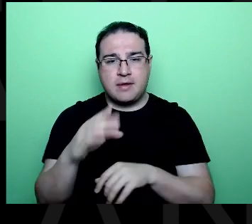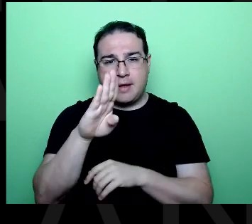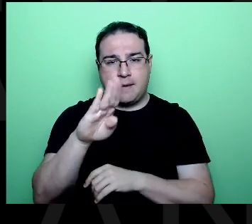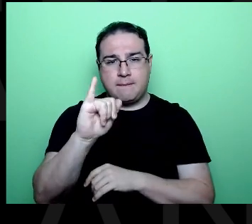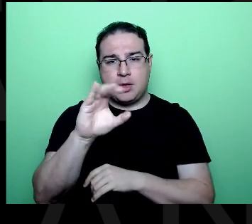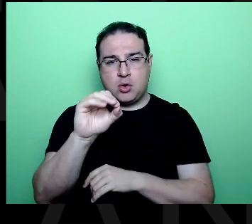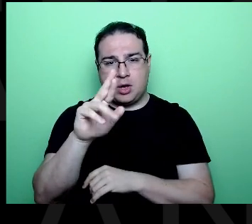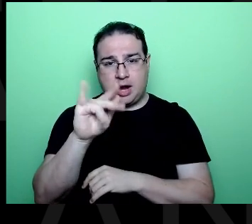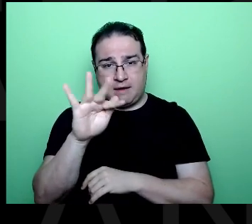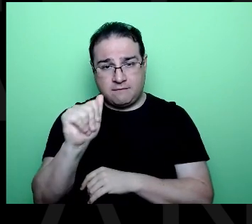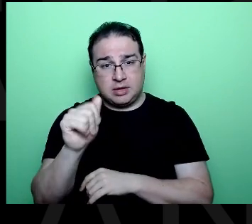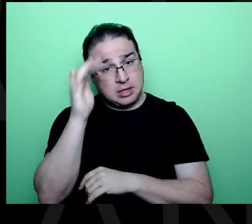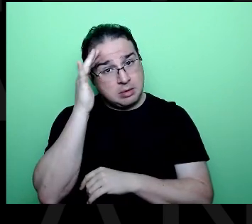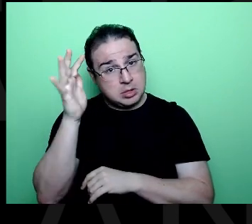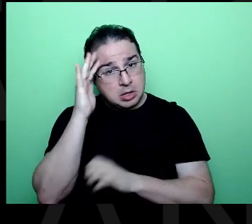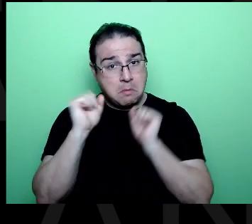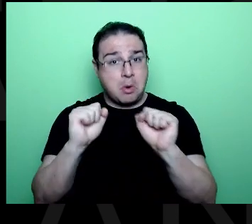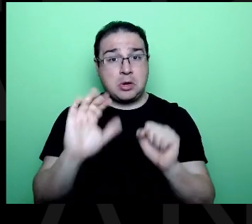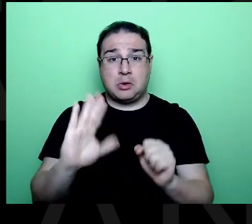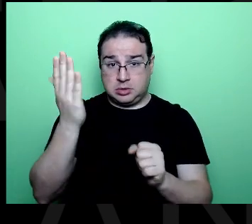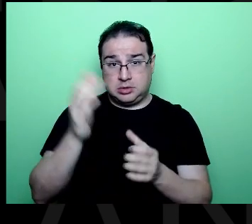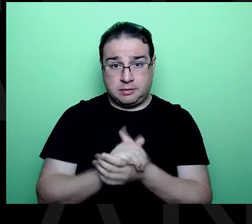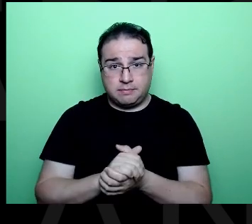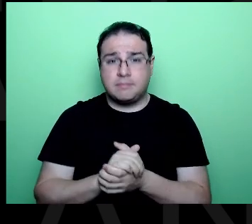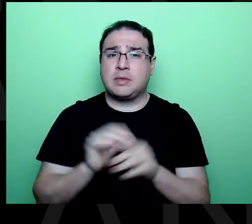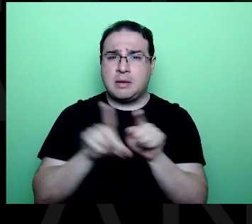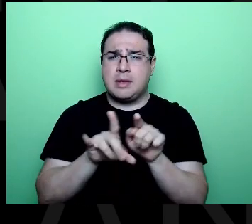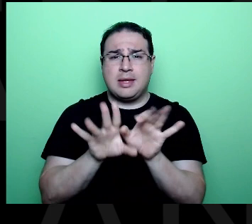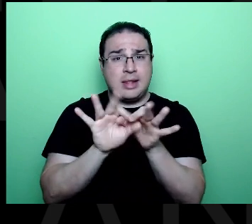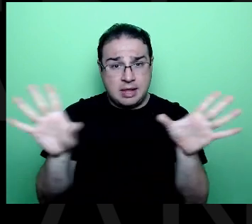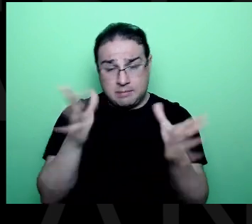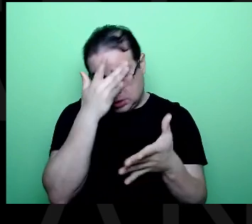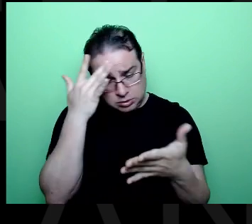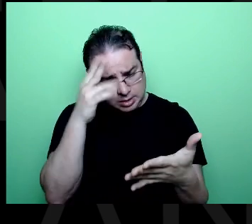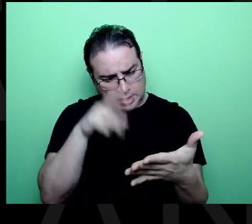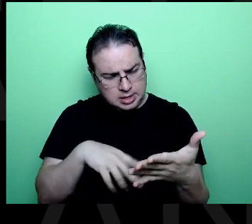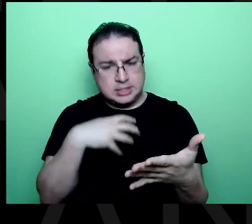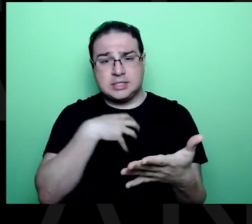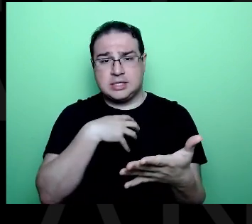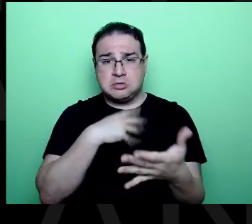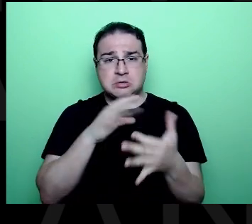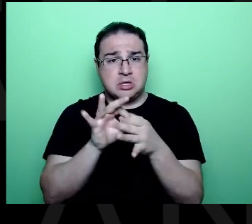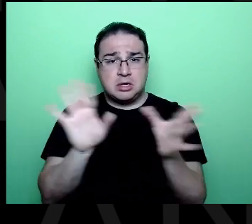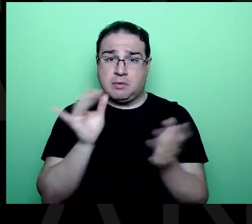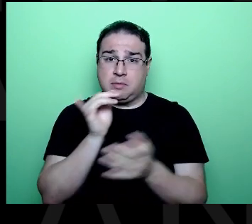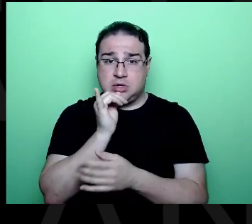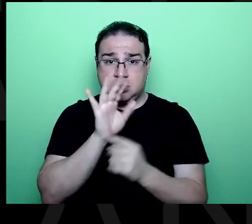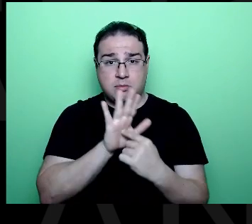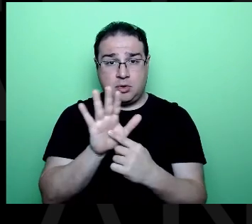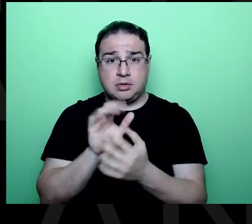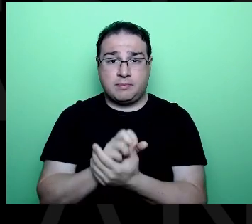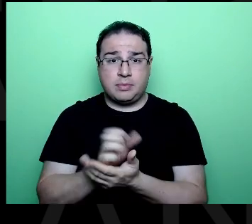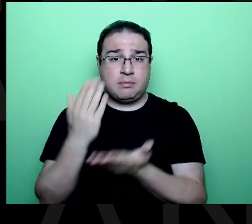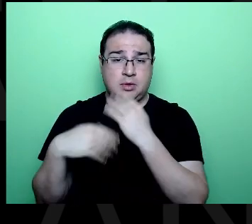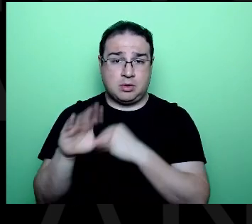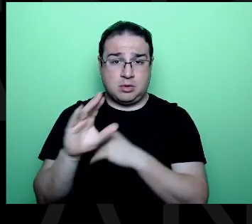né? Da biografia, que é a Sim. imaginação do possível. E deixando aberto para o leitor, eu acho que é ser honesto. Sim.